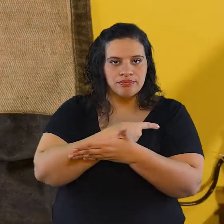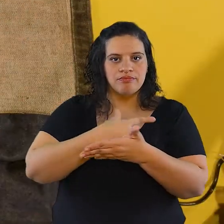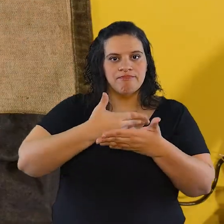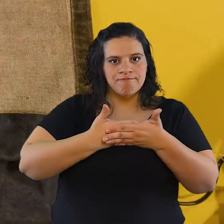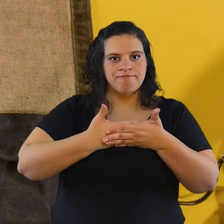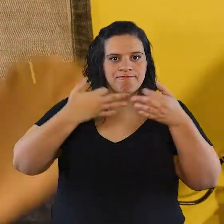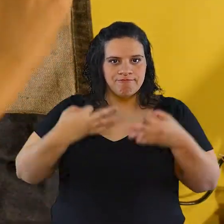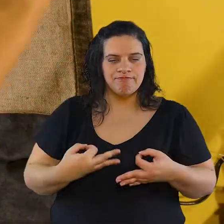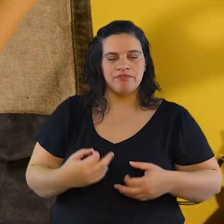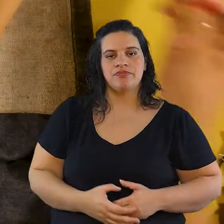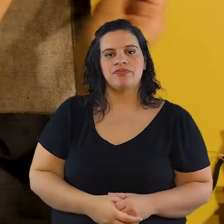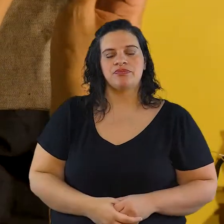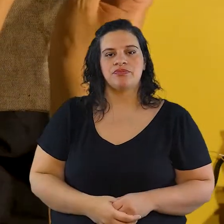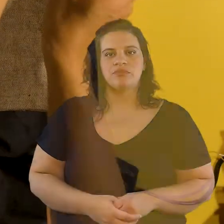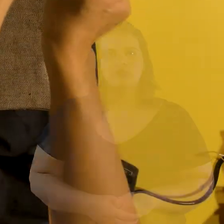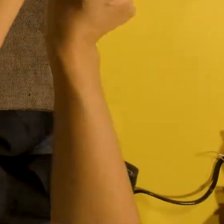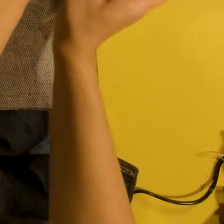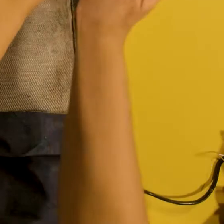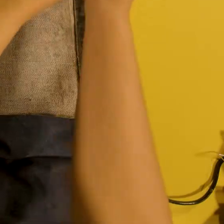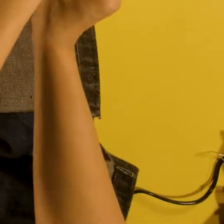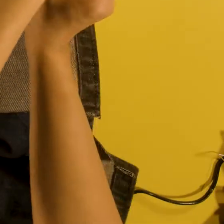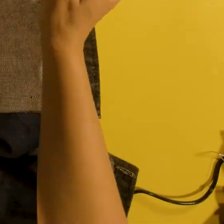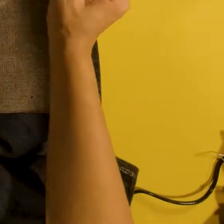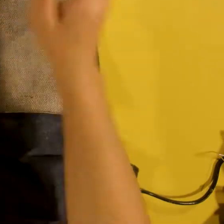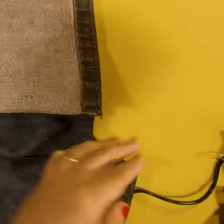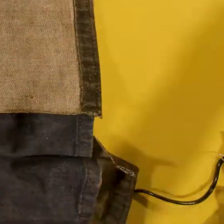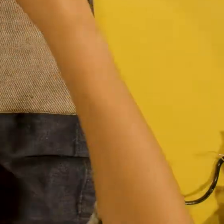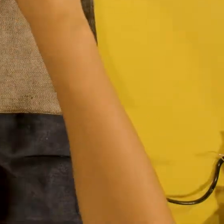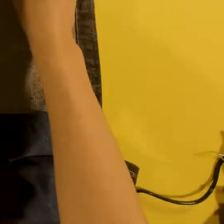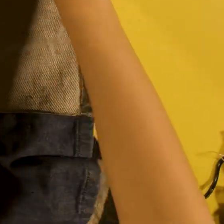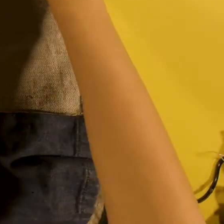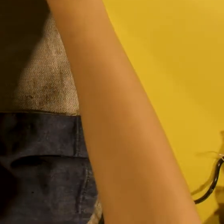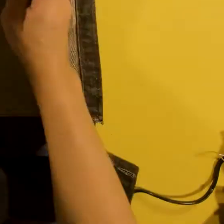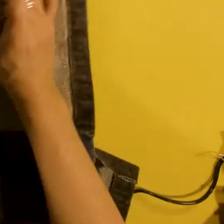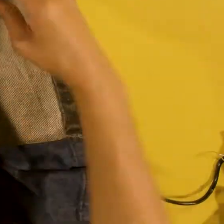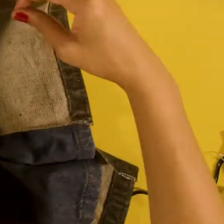fora e depois eu não consigo consertar.